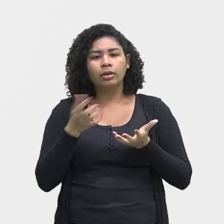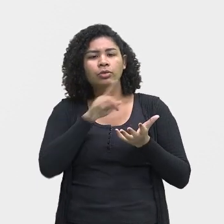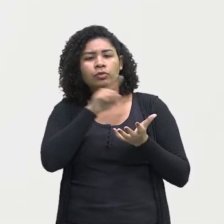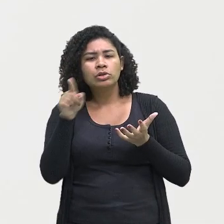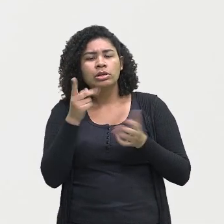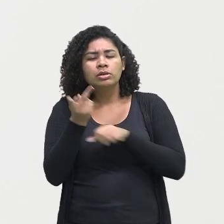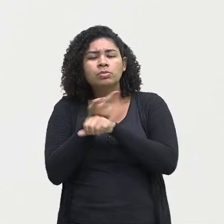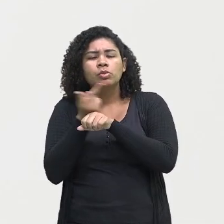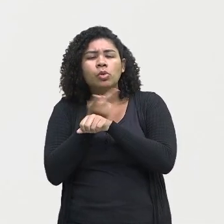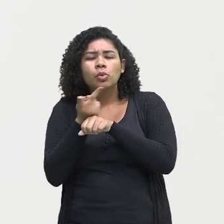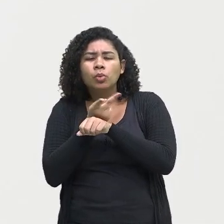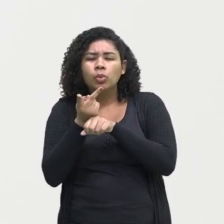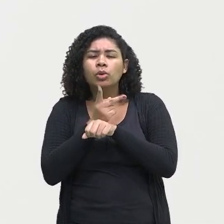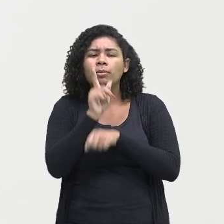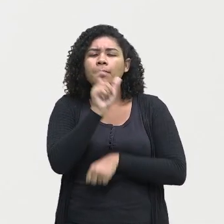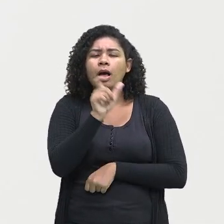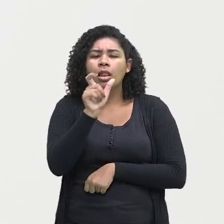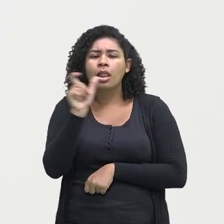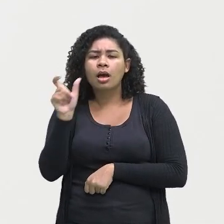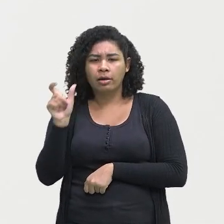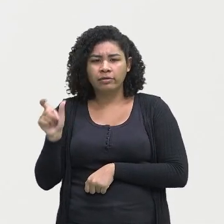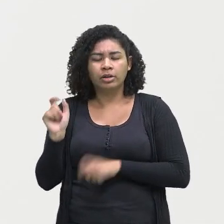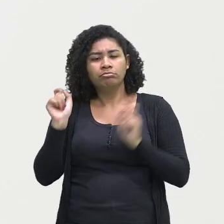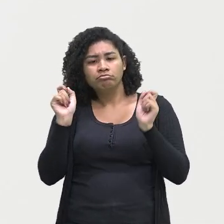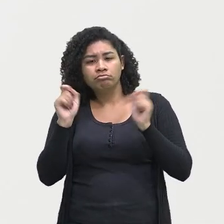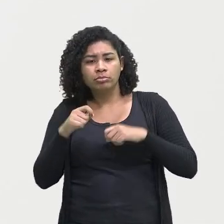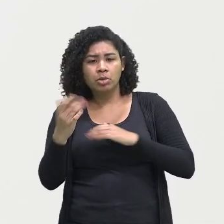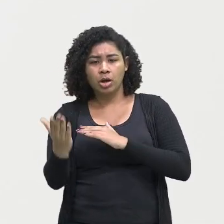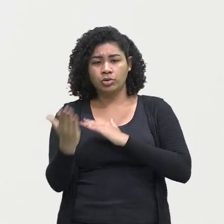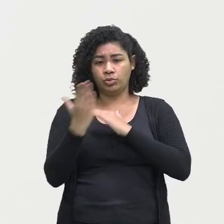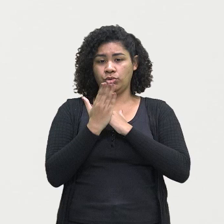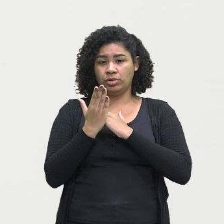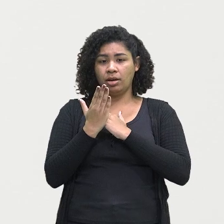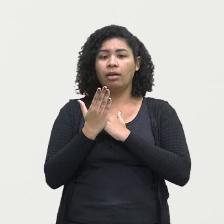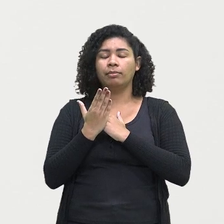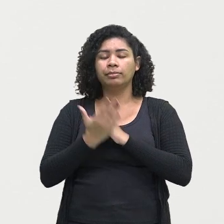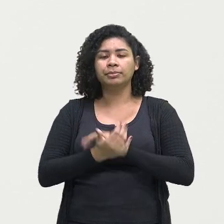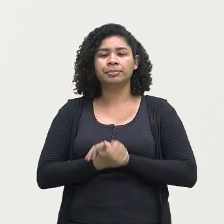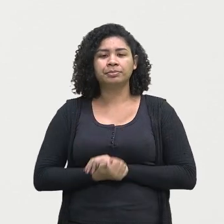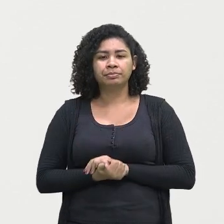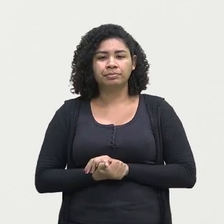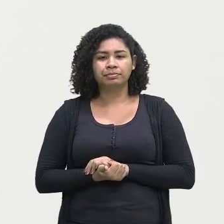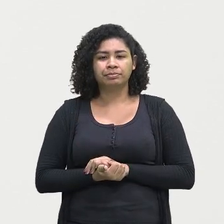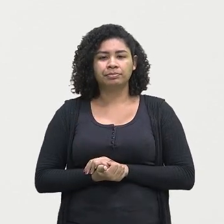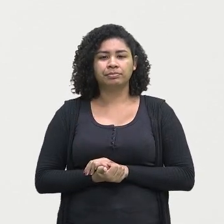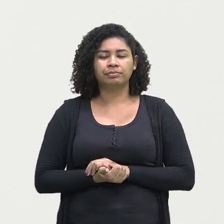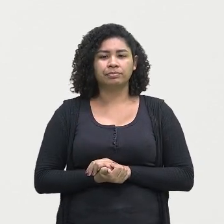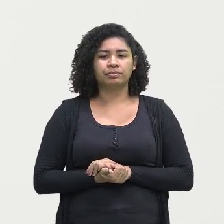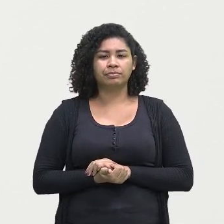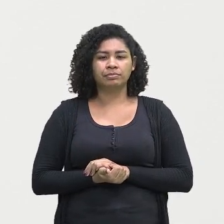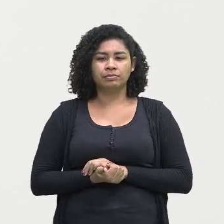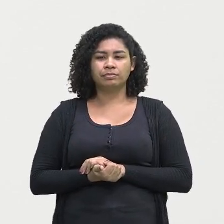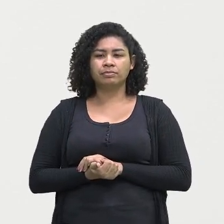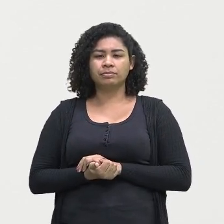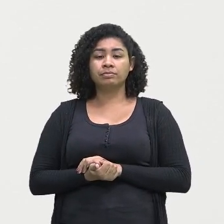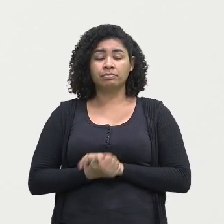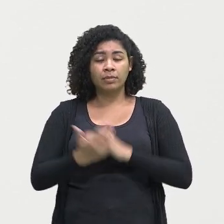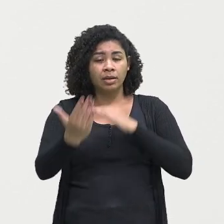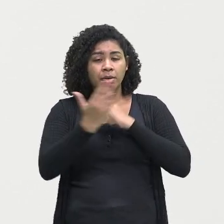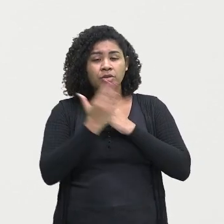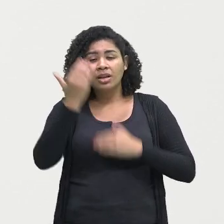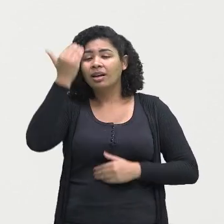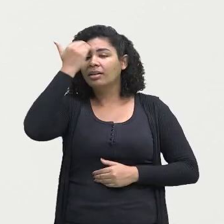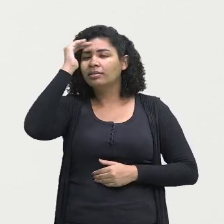encontre algumas palavras que podem nos ajudar a saber do que se trata essa síndrome,